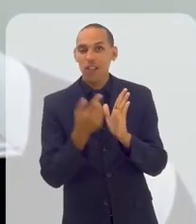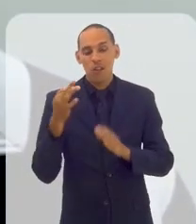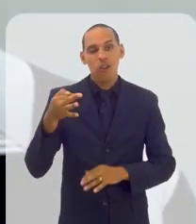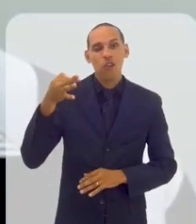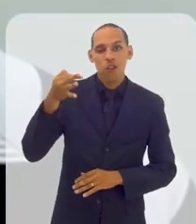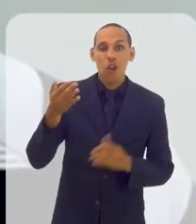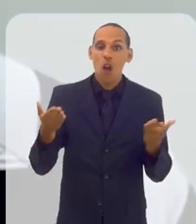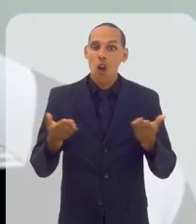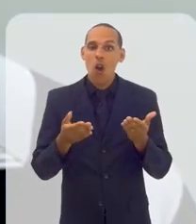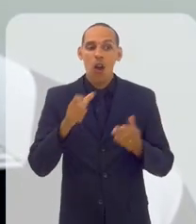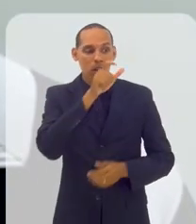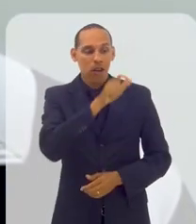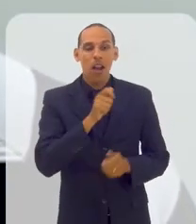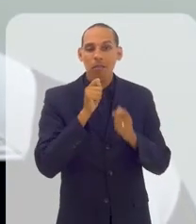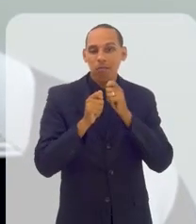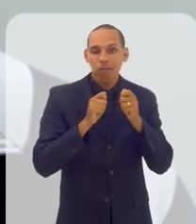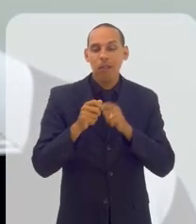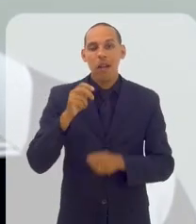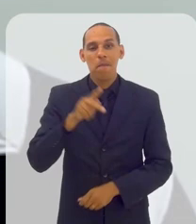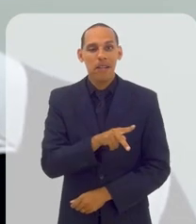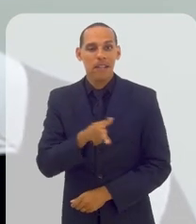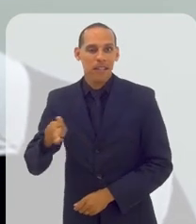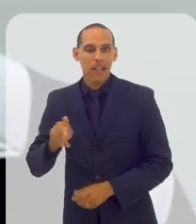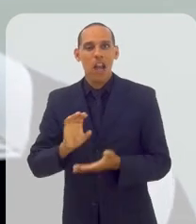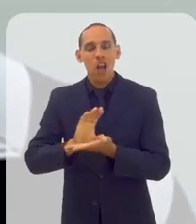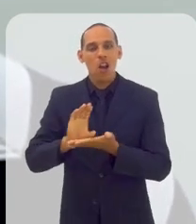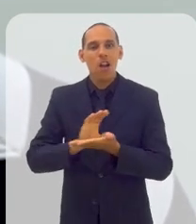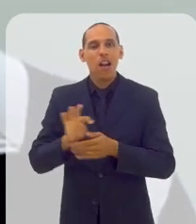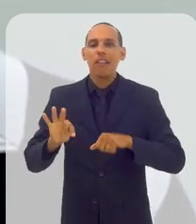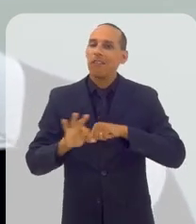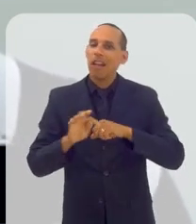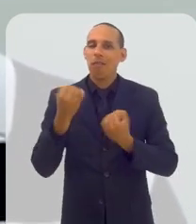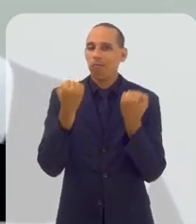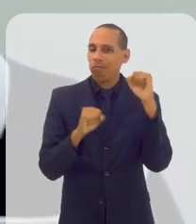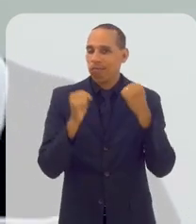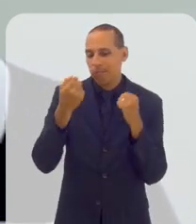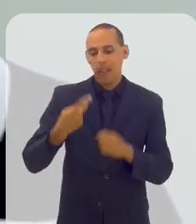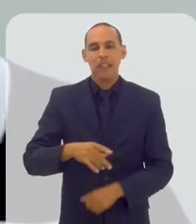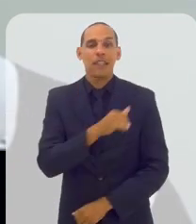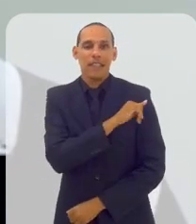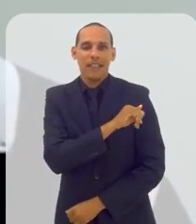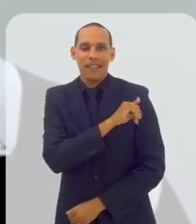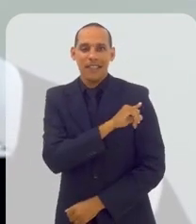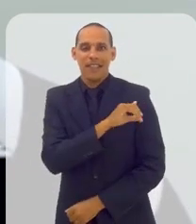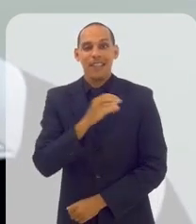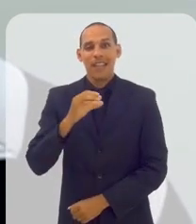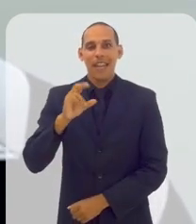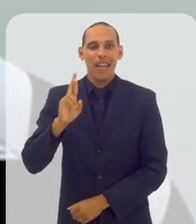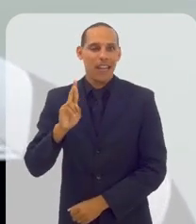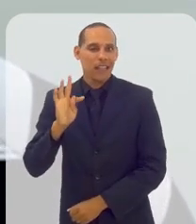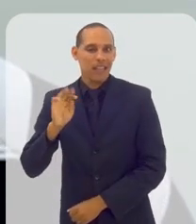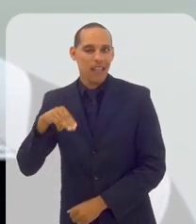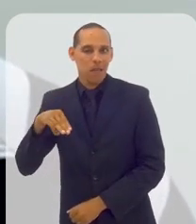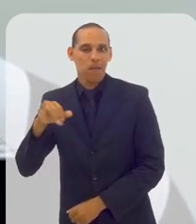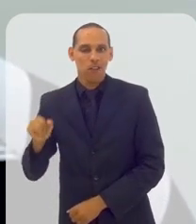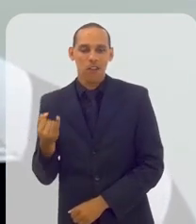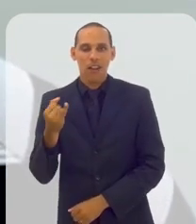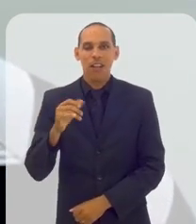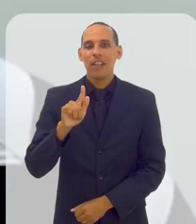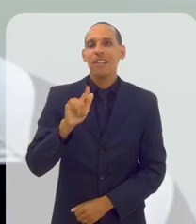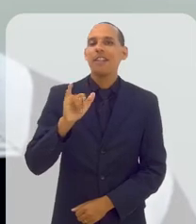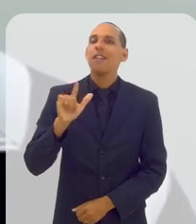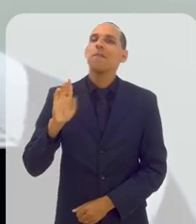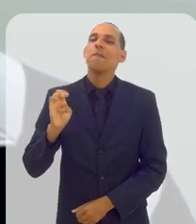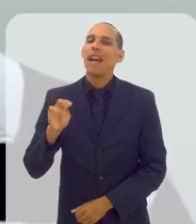agenda de futuro de hoje traz como entrevistado o presidente do Conselho de Técnicos Industriais do Estado do Rio de Janeiro, CRTRJ,